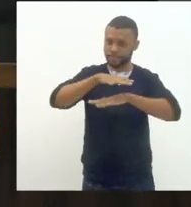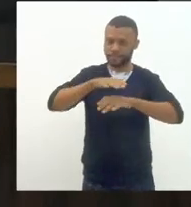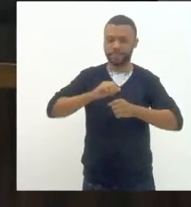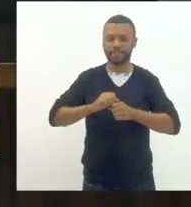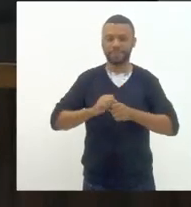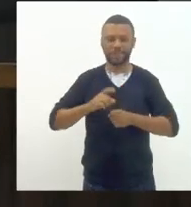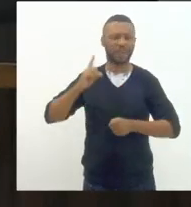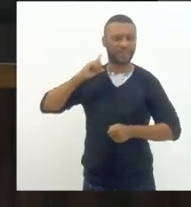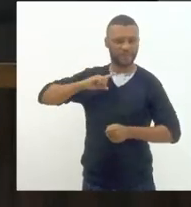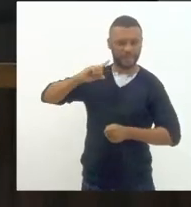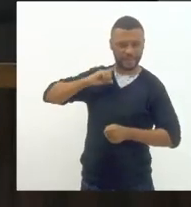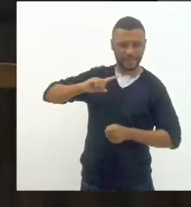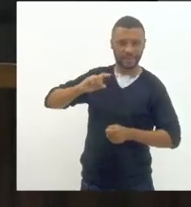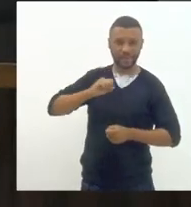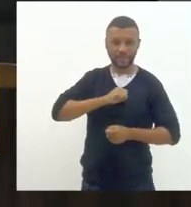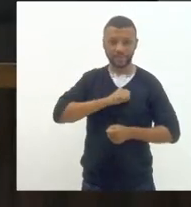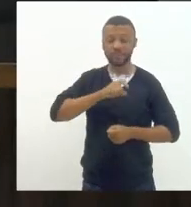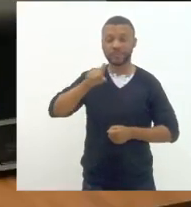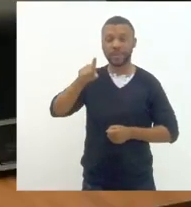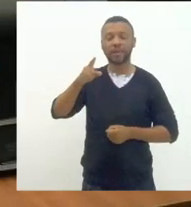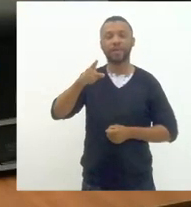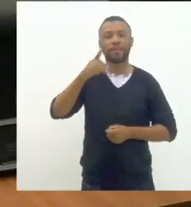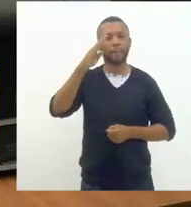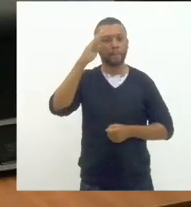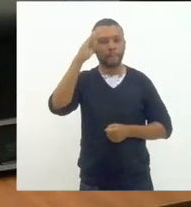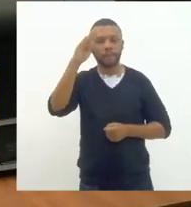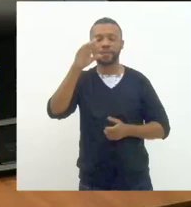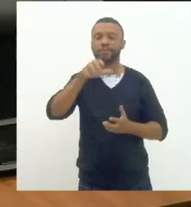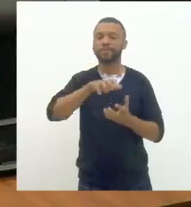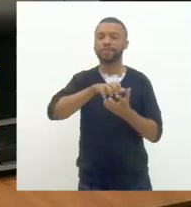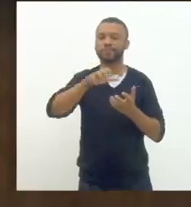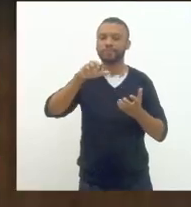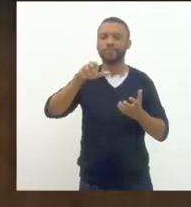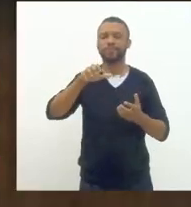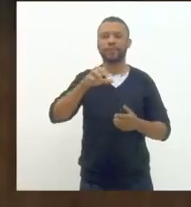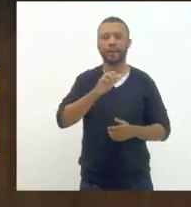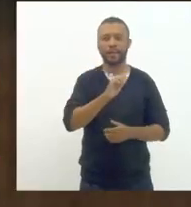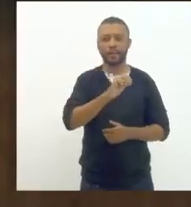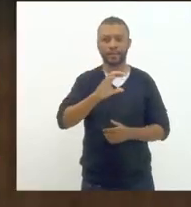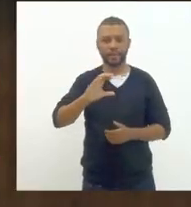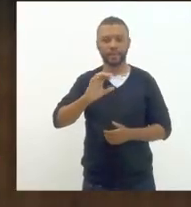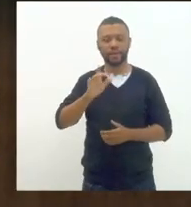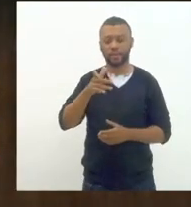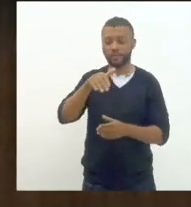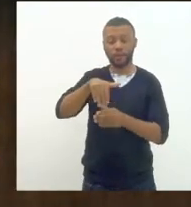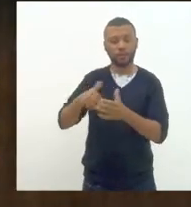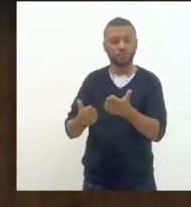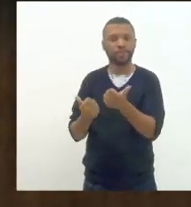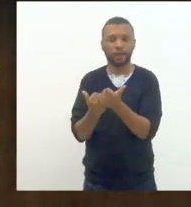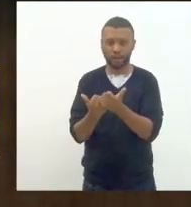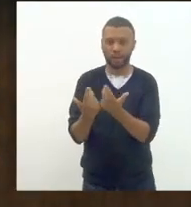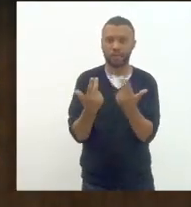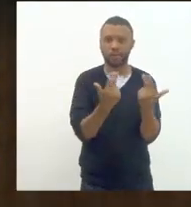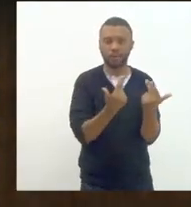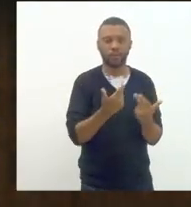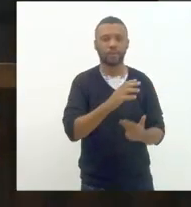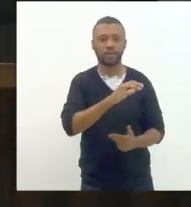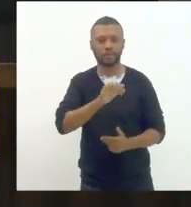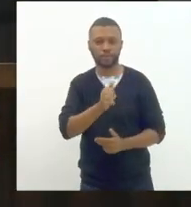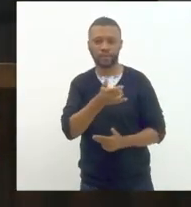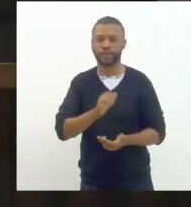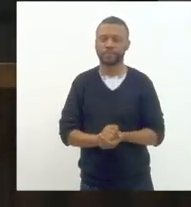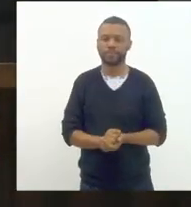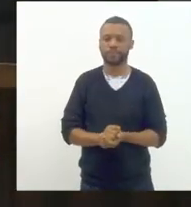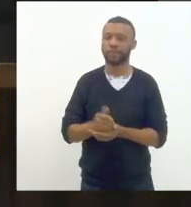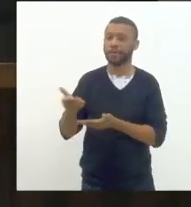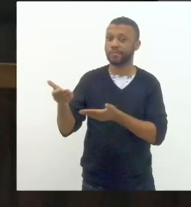flamenguista. E o grande benemérito André Siciliano, de ambas as escolas, eu voto favorável com a CCJ, senhor presidente. Pela Comissão